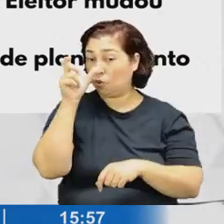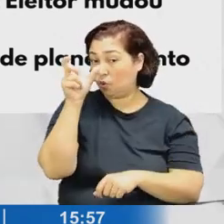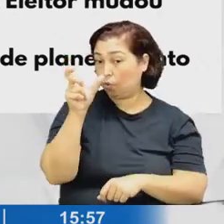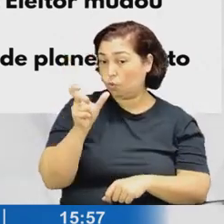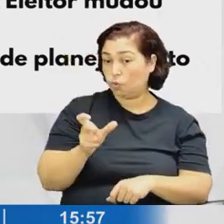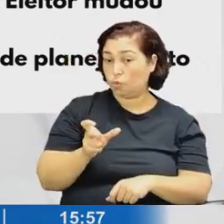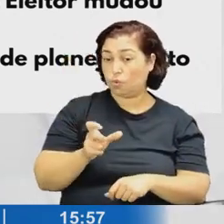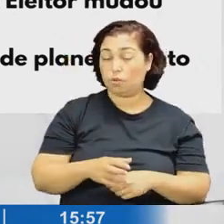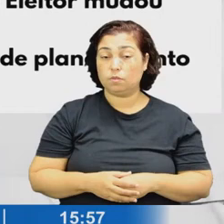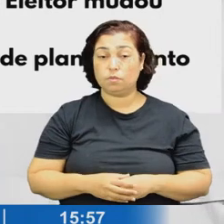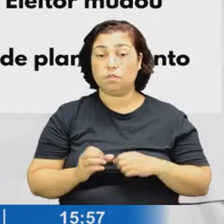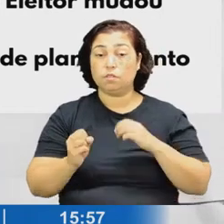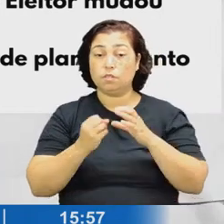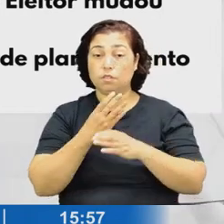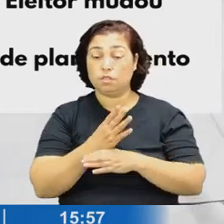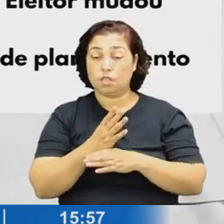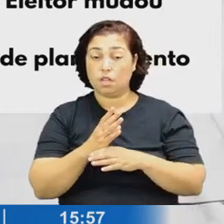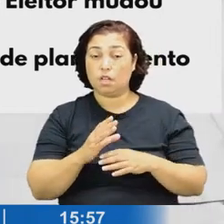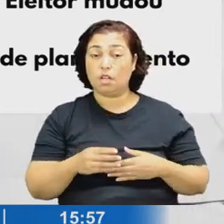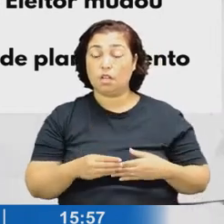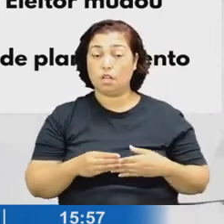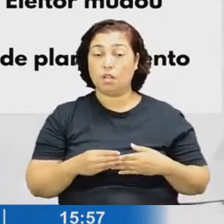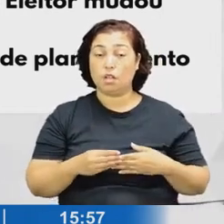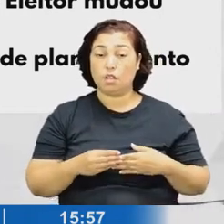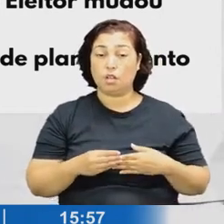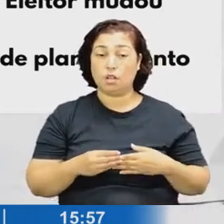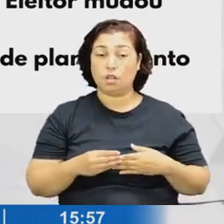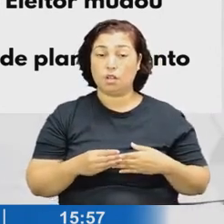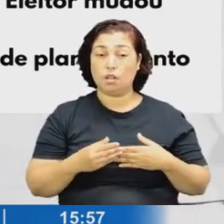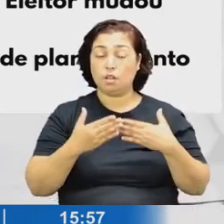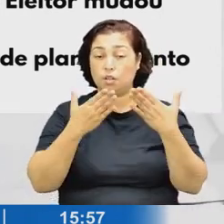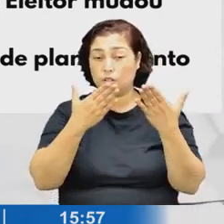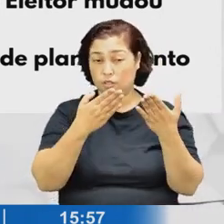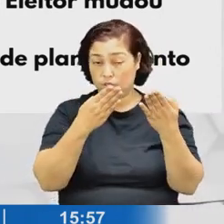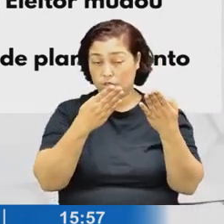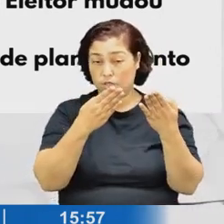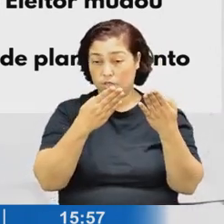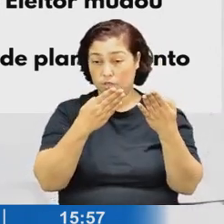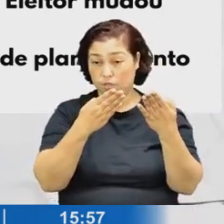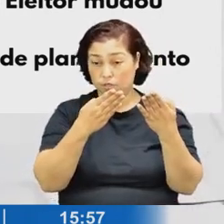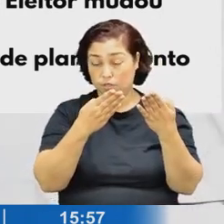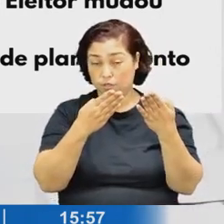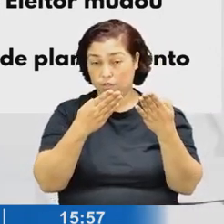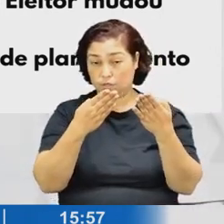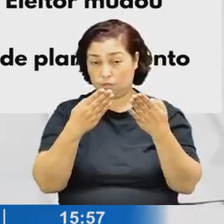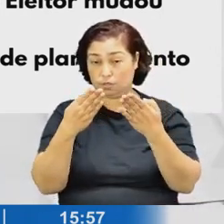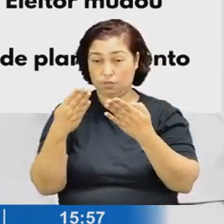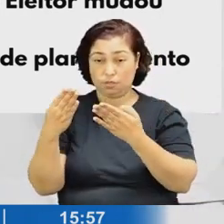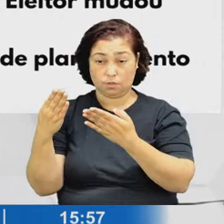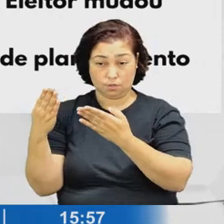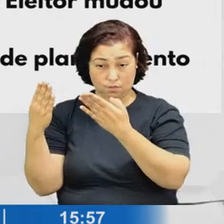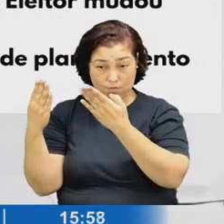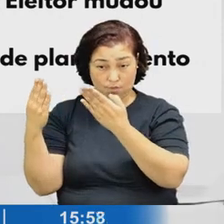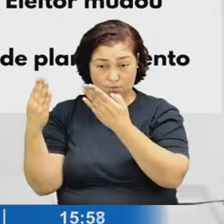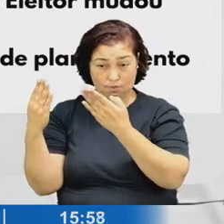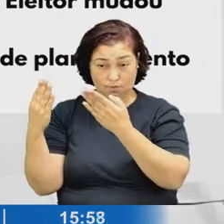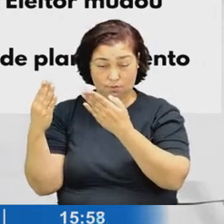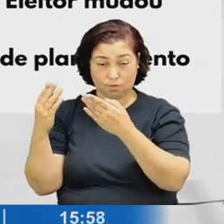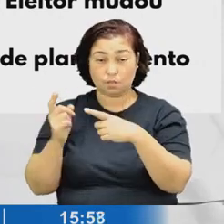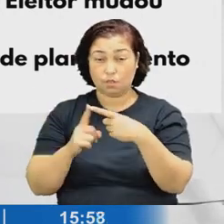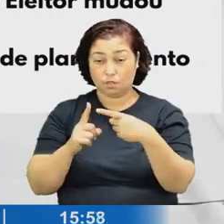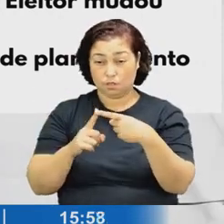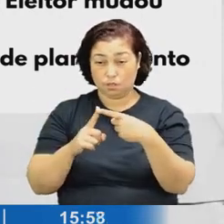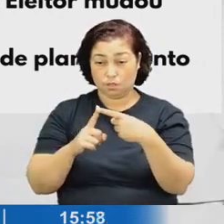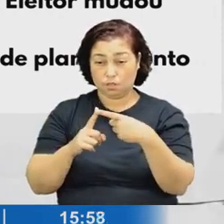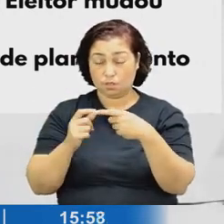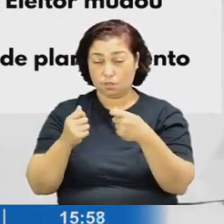criar conexão constante através de cada ato cada ato a pessoa tem que perceber